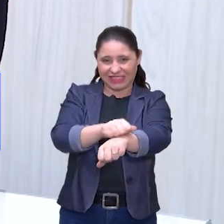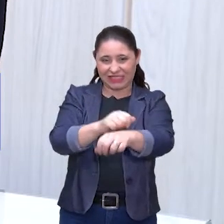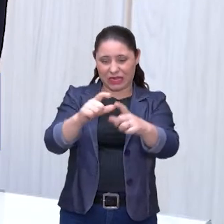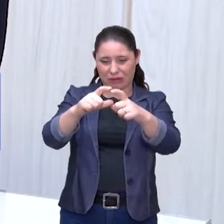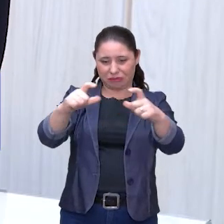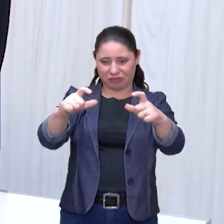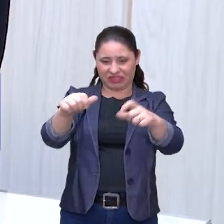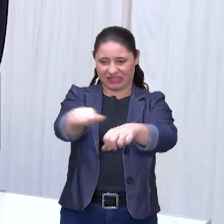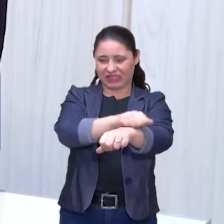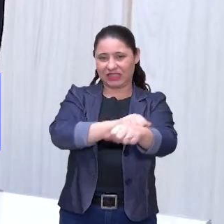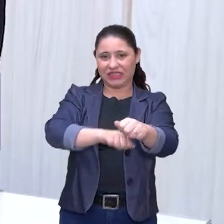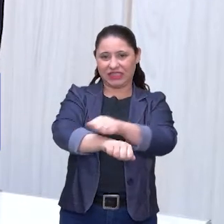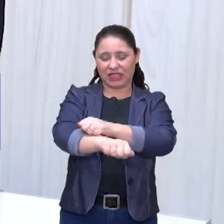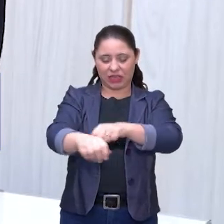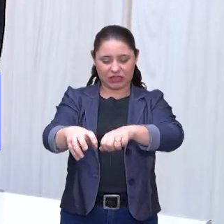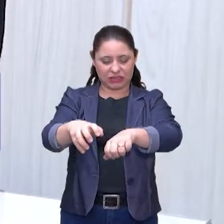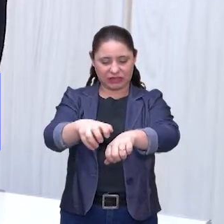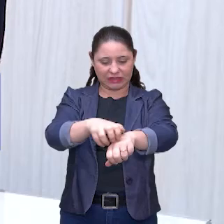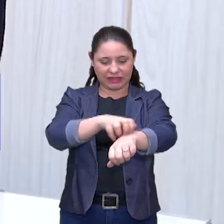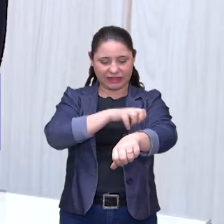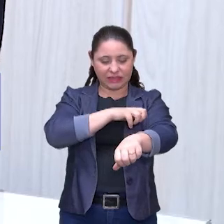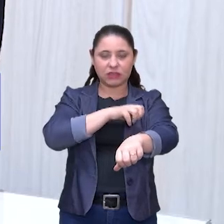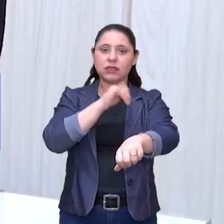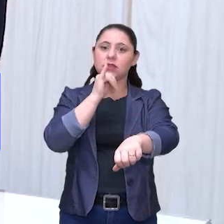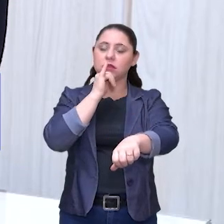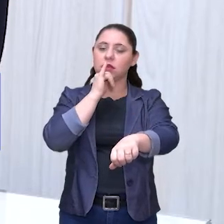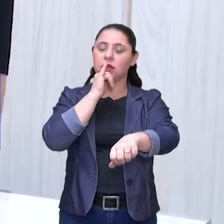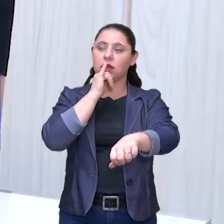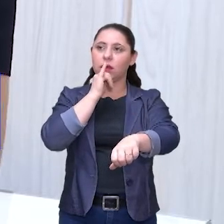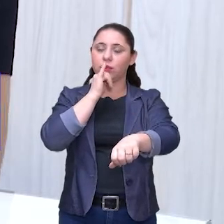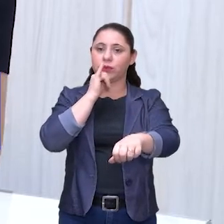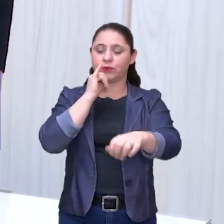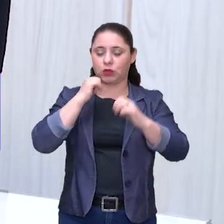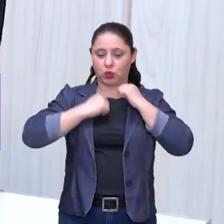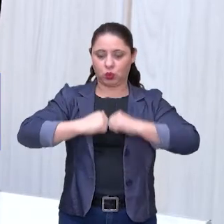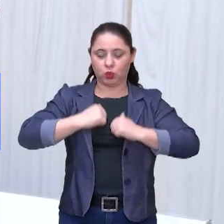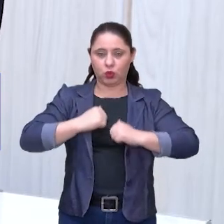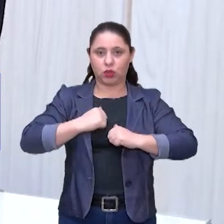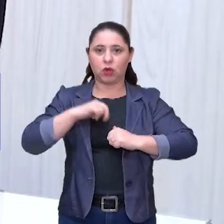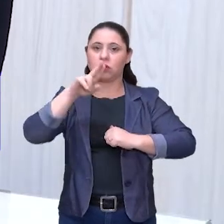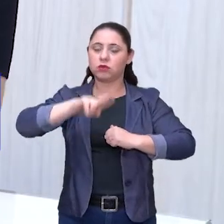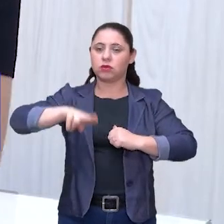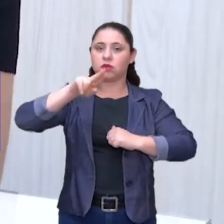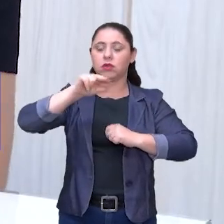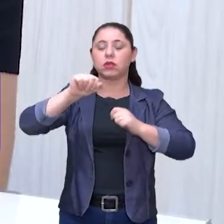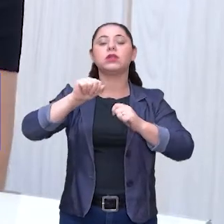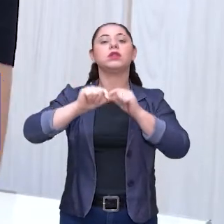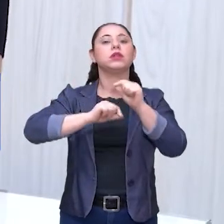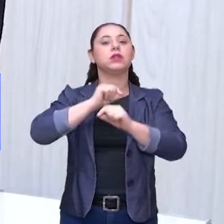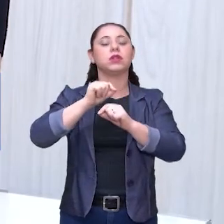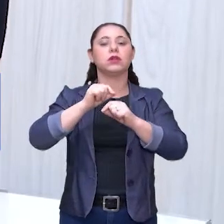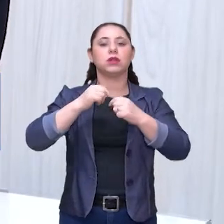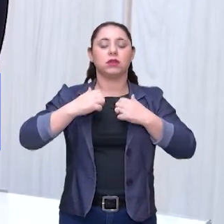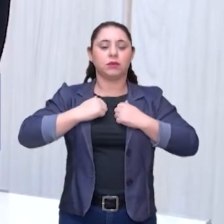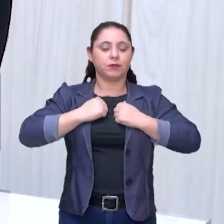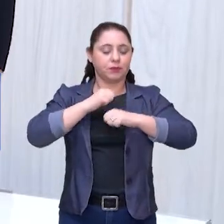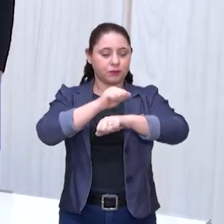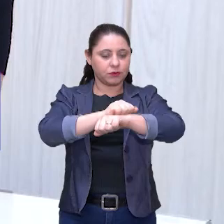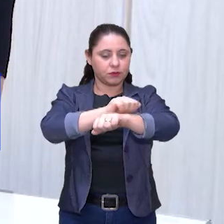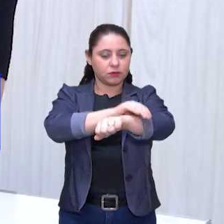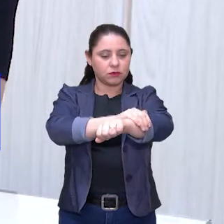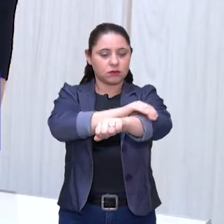evitar bucha, esponja, traumatizar a pele. Quando você sair do banho,